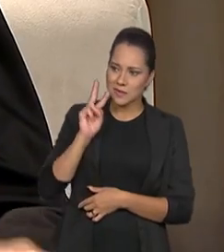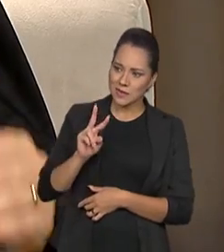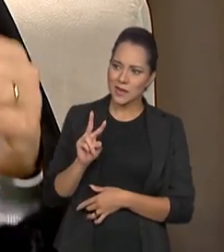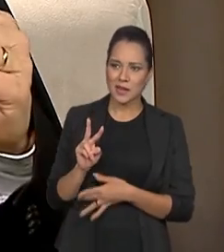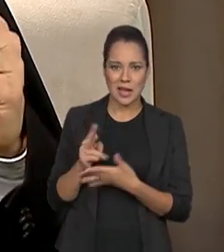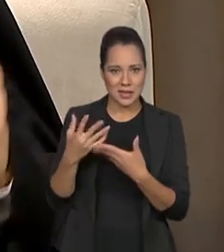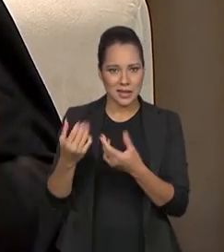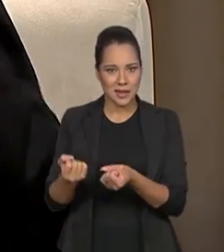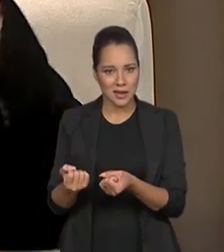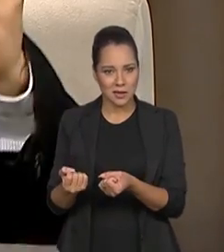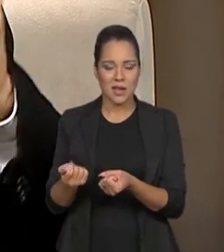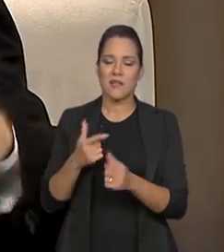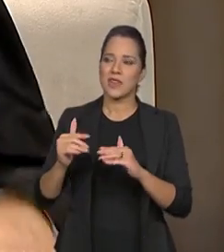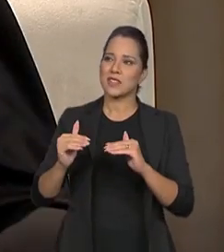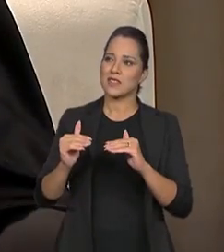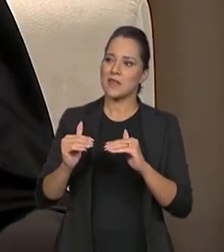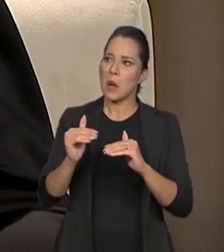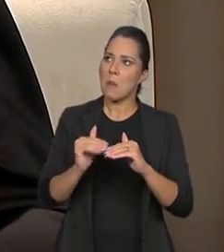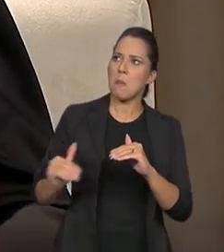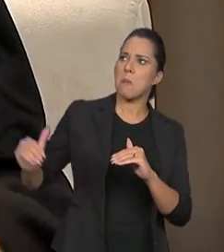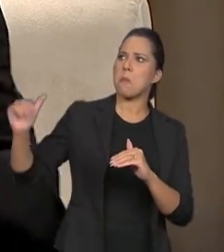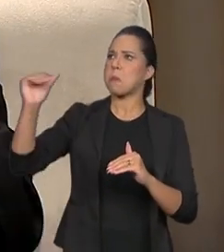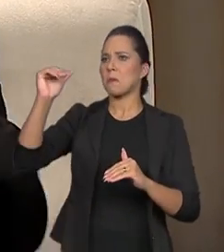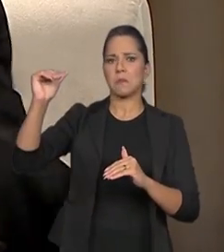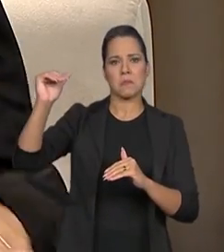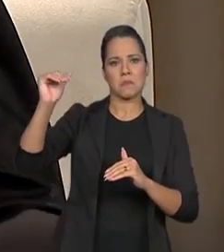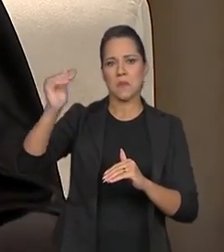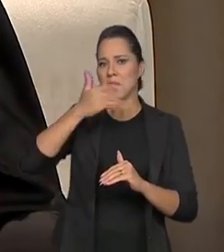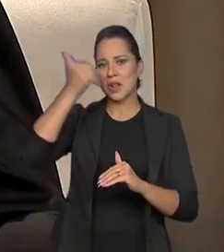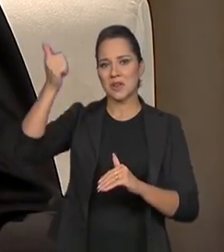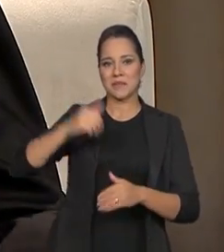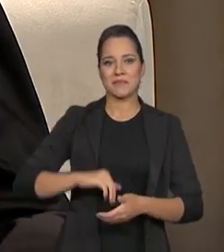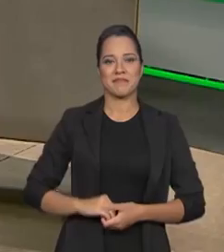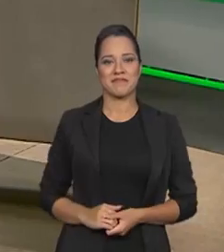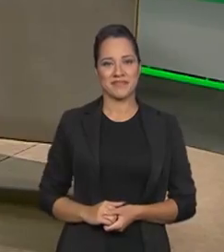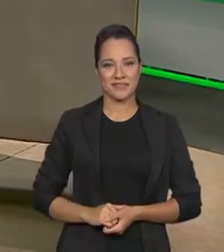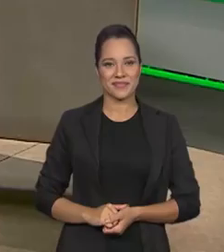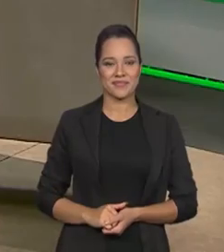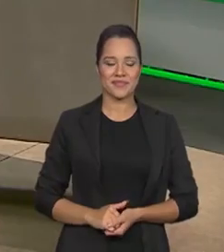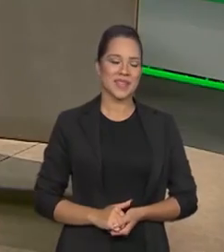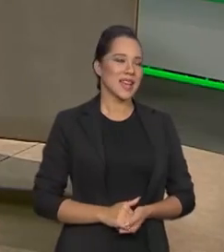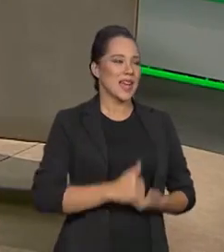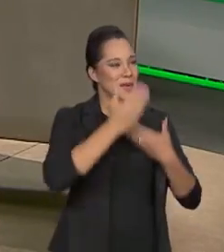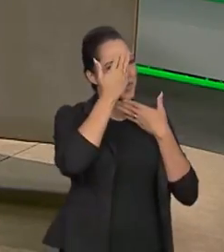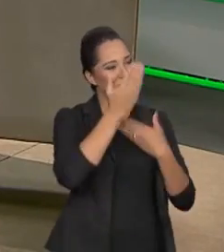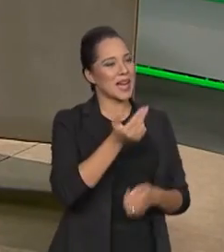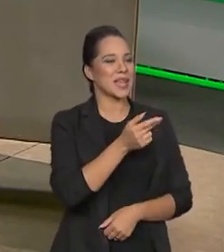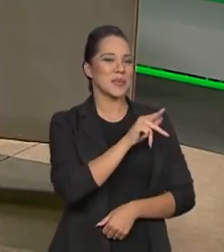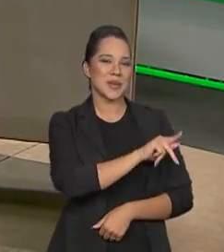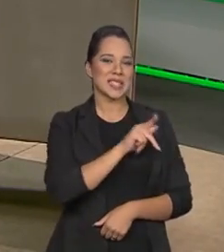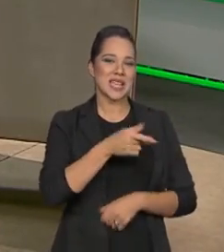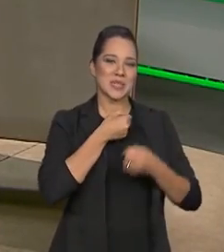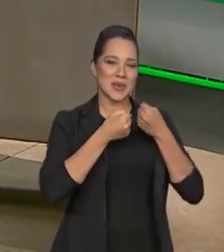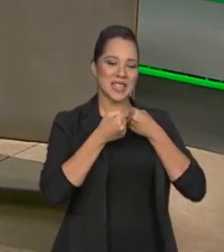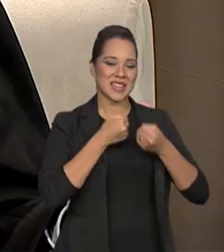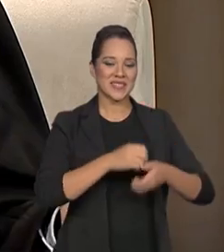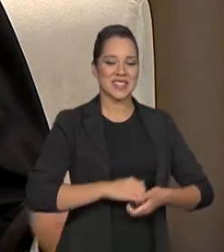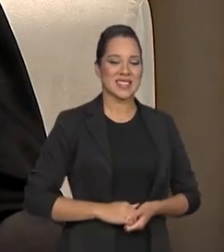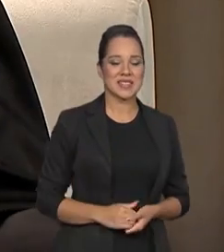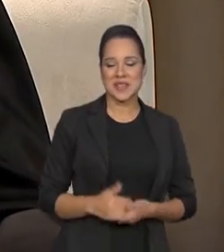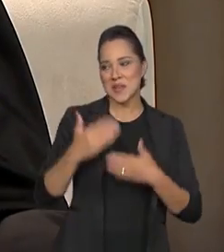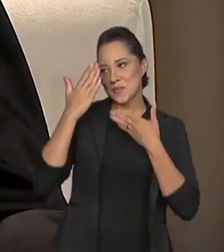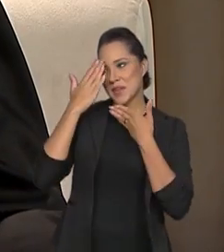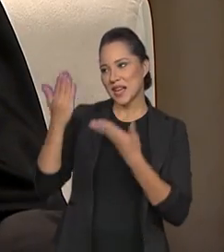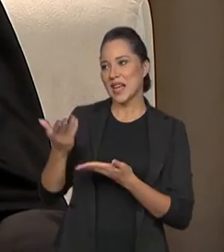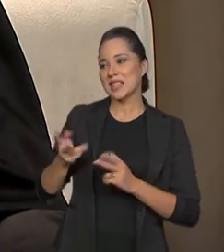essa aposta ele dá um salto de patamar em termos de Mundo Muito obrigado Presidente pela entrevista e